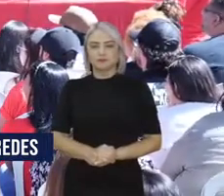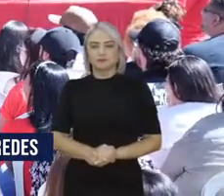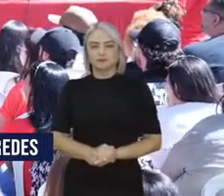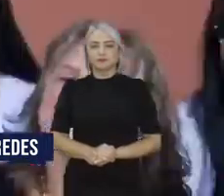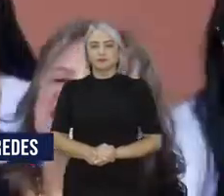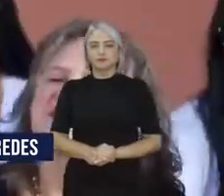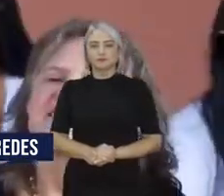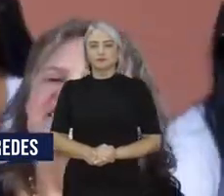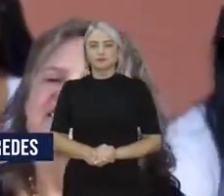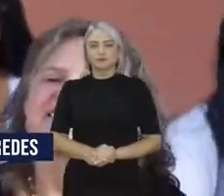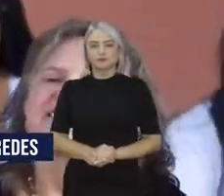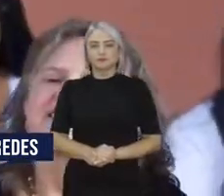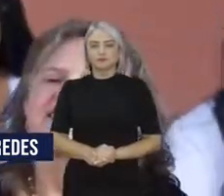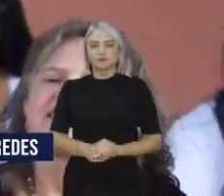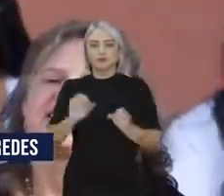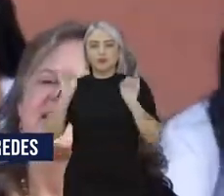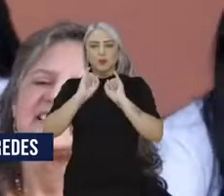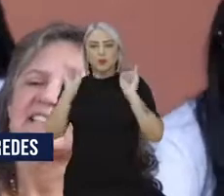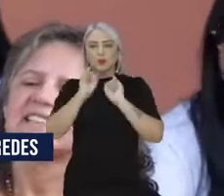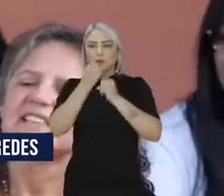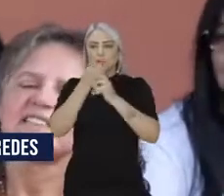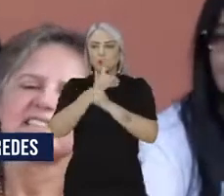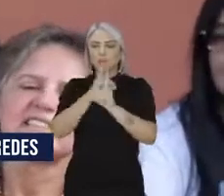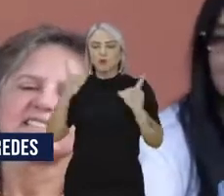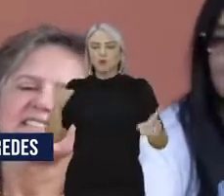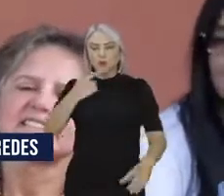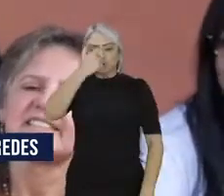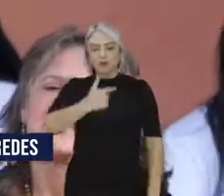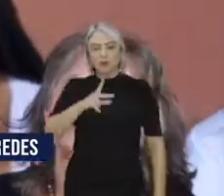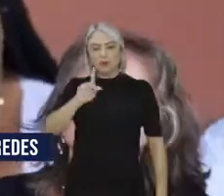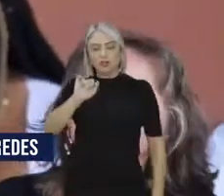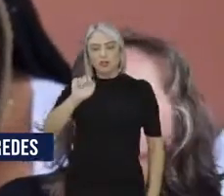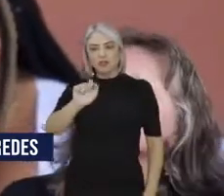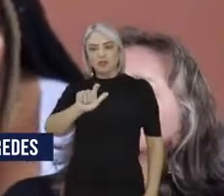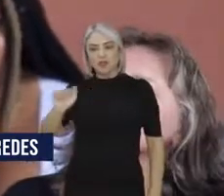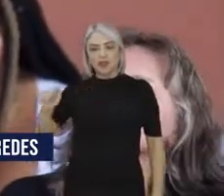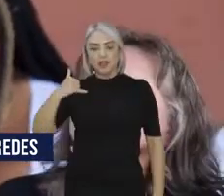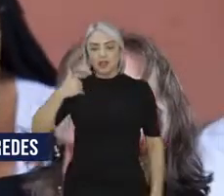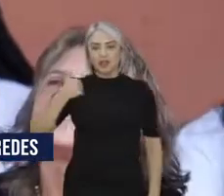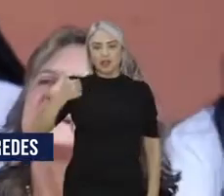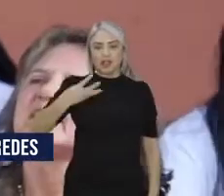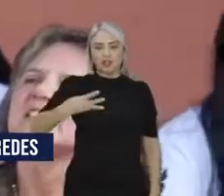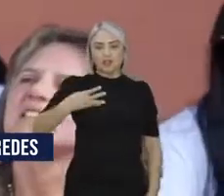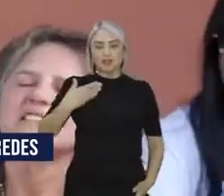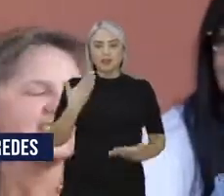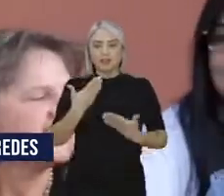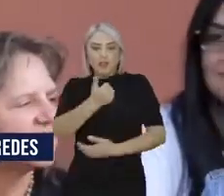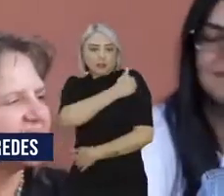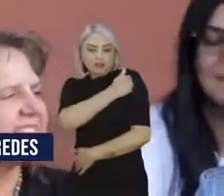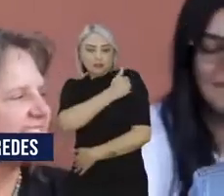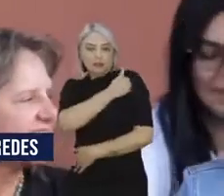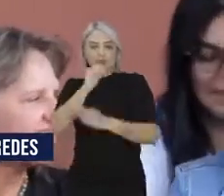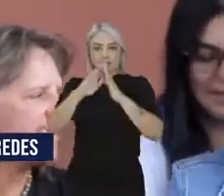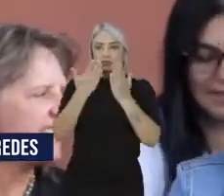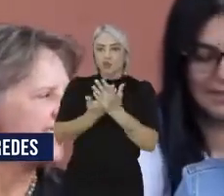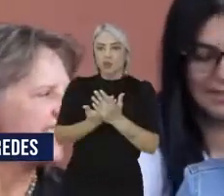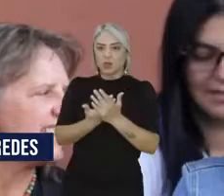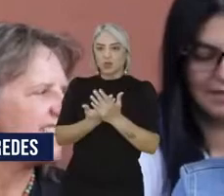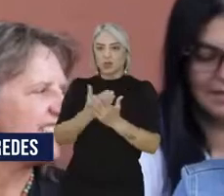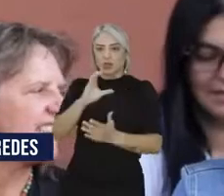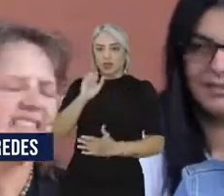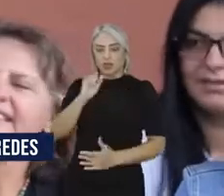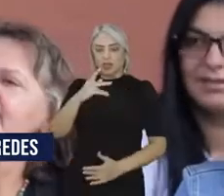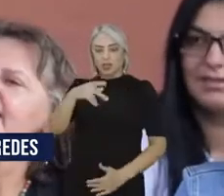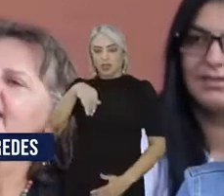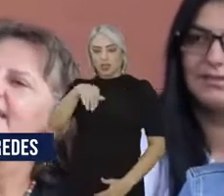Oi, gente. Bom dia. Meu nome é Daniela, eu tenho 14 anos e eu sou estudante da Campos Salles. E a nossa escola, ela é uma escola